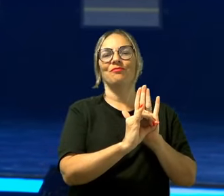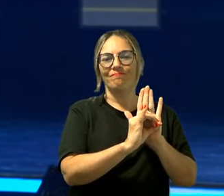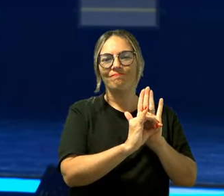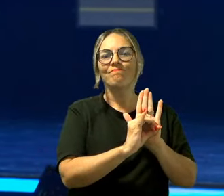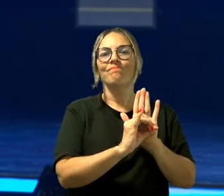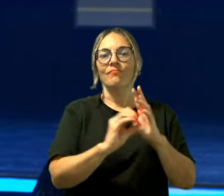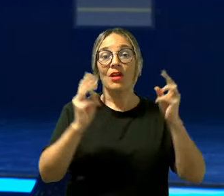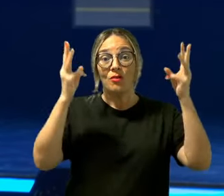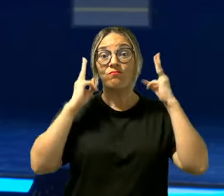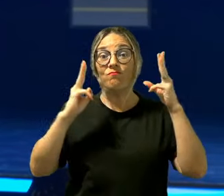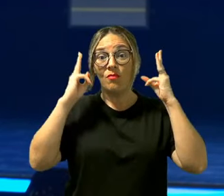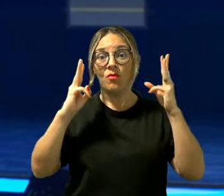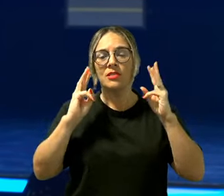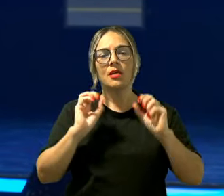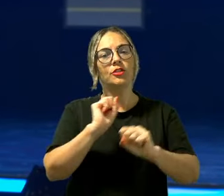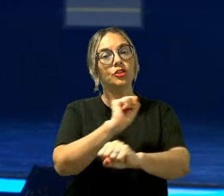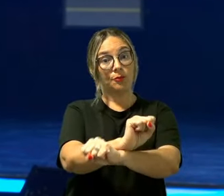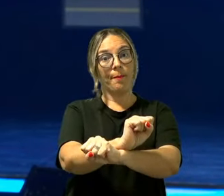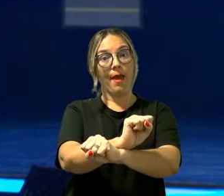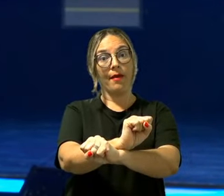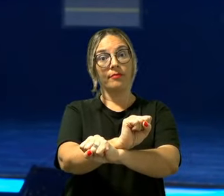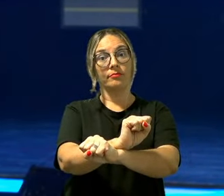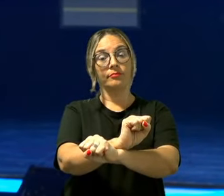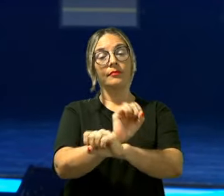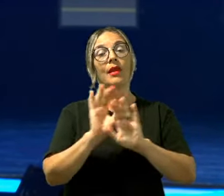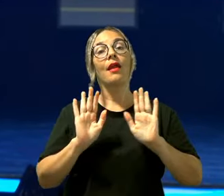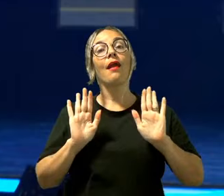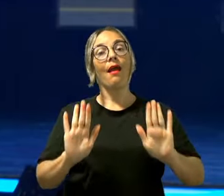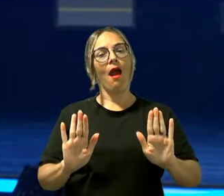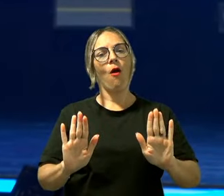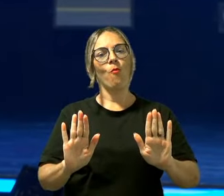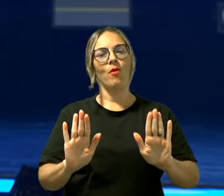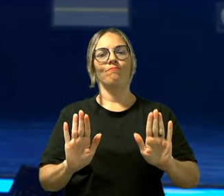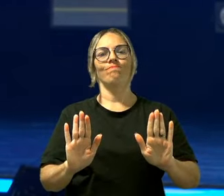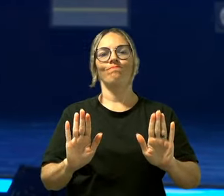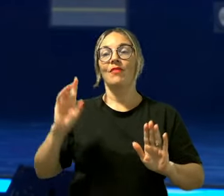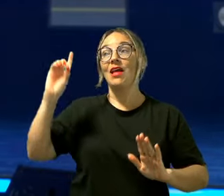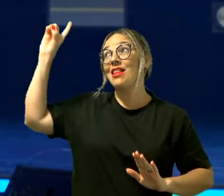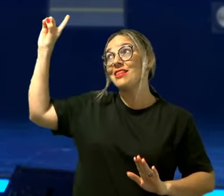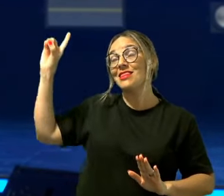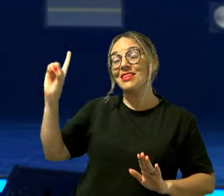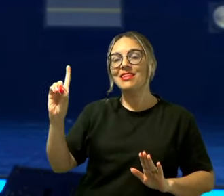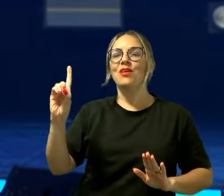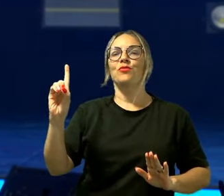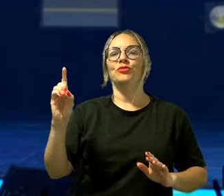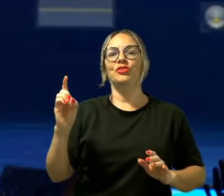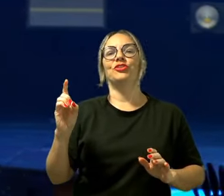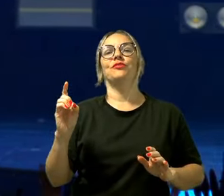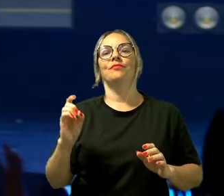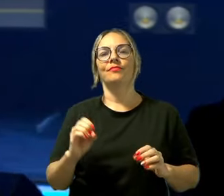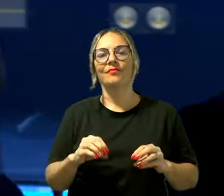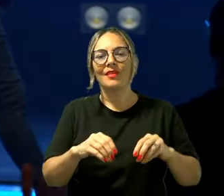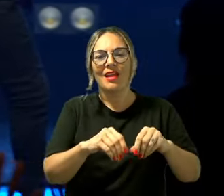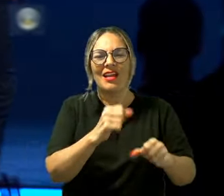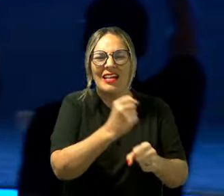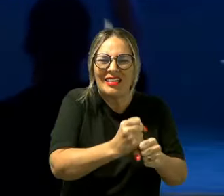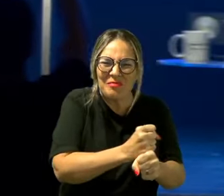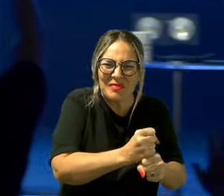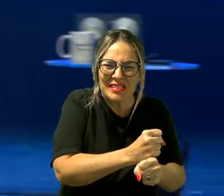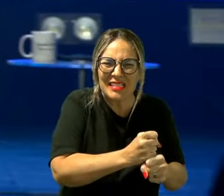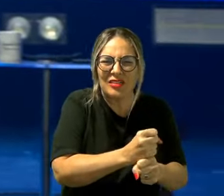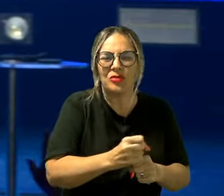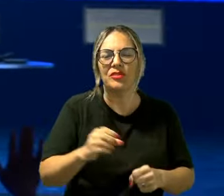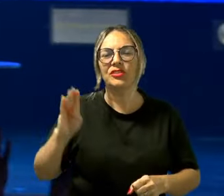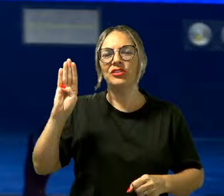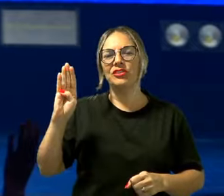espera só um pouco, eu estou secando a terra, porque vocês não são amassadores de barro, vocês